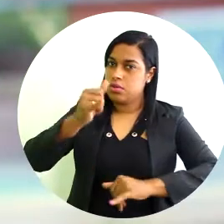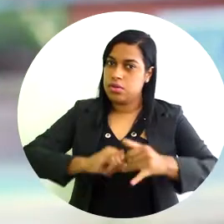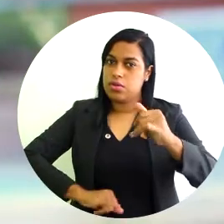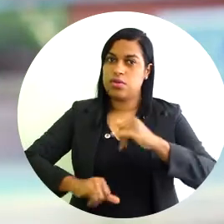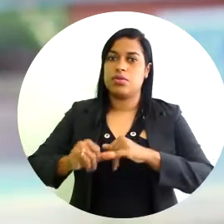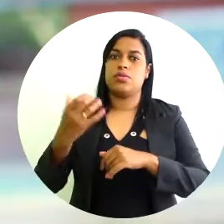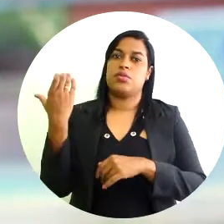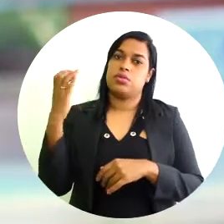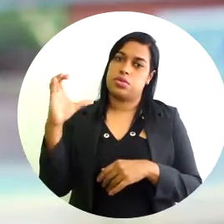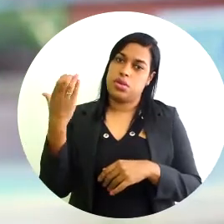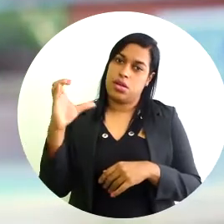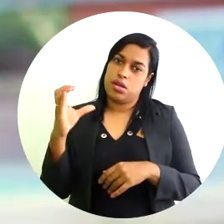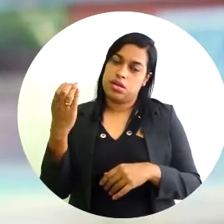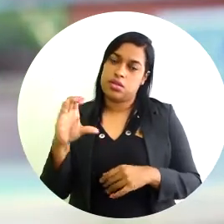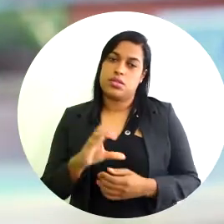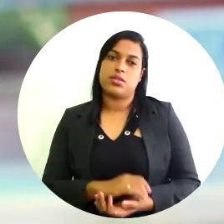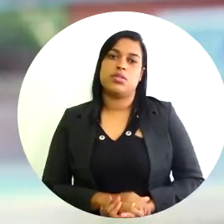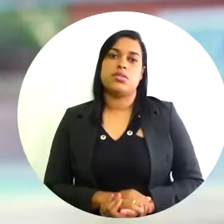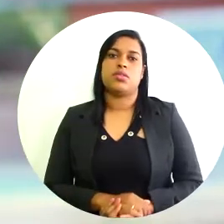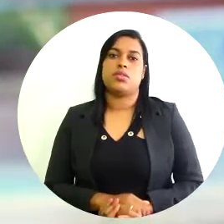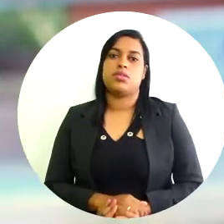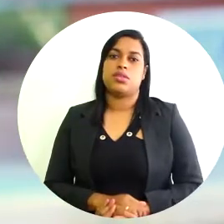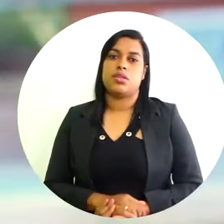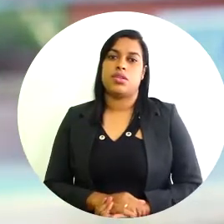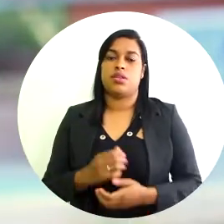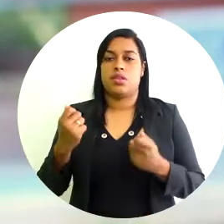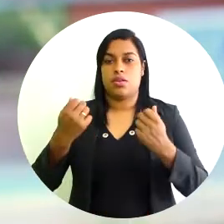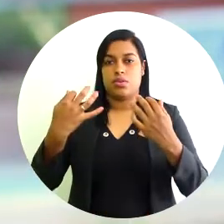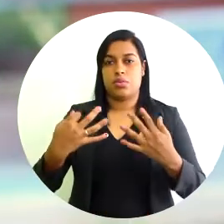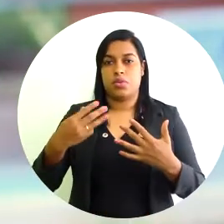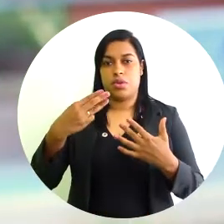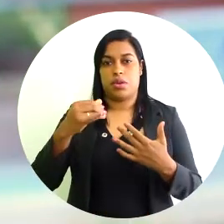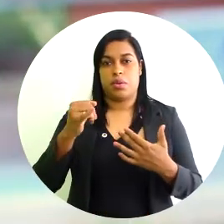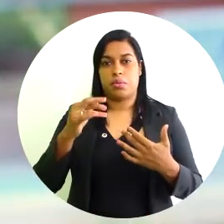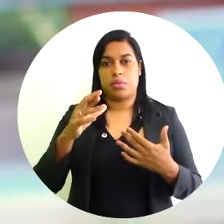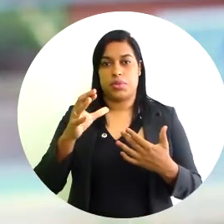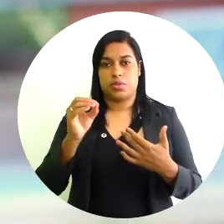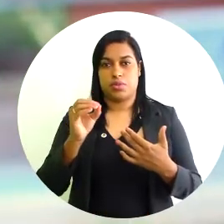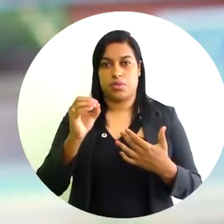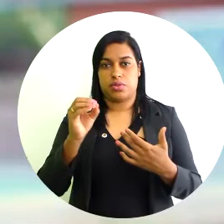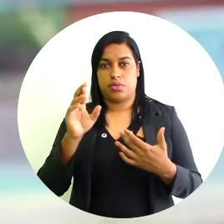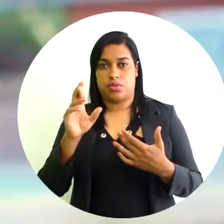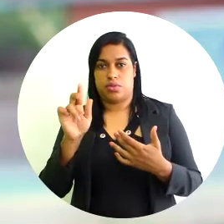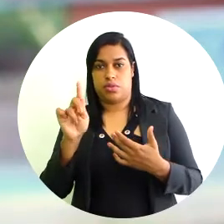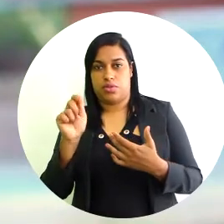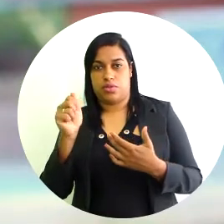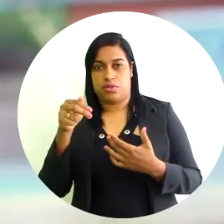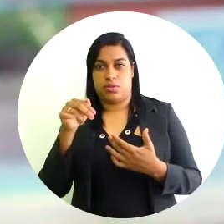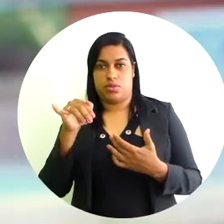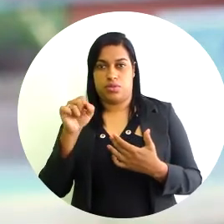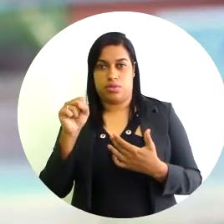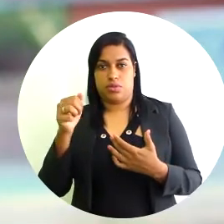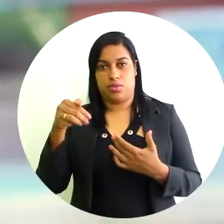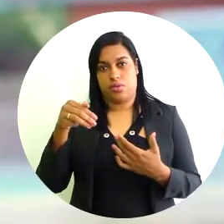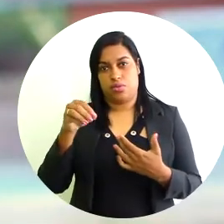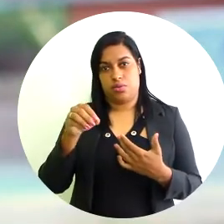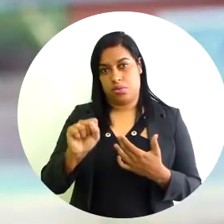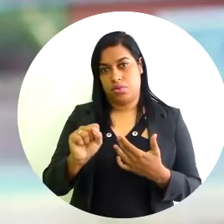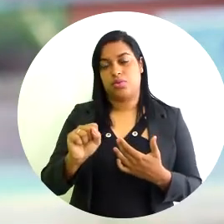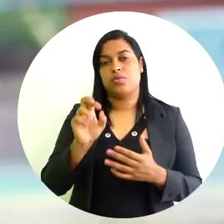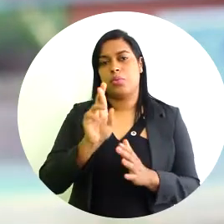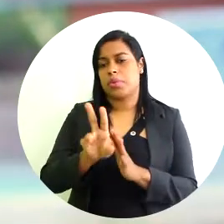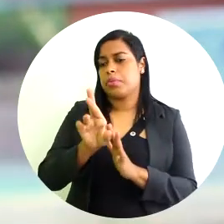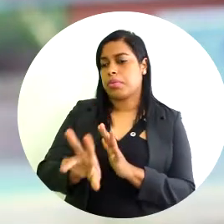ter ciência, eu posso falar de micro-organismo. Então, são outras intenções que talvez não estejam explícitas